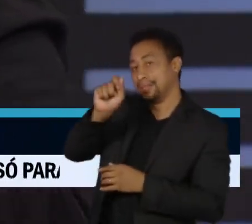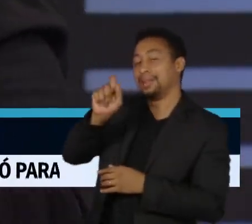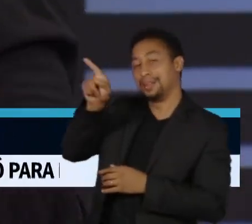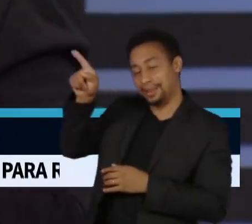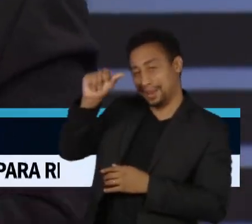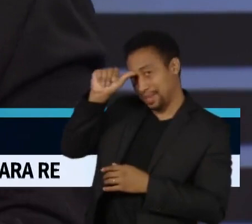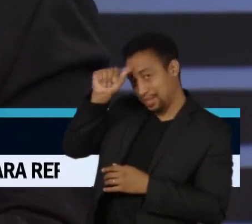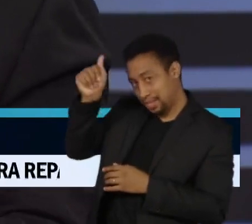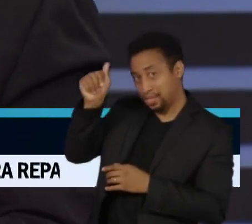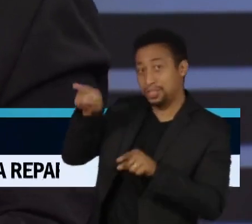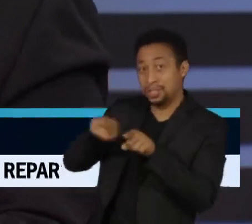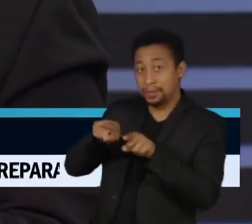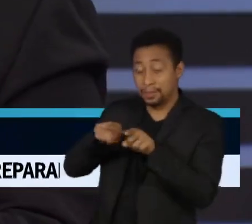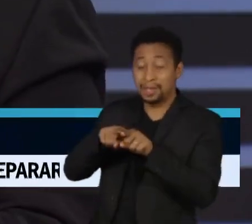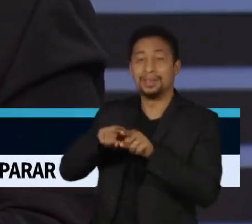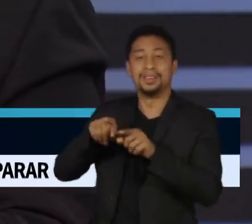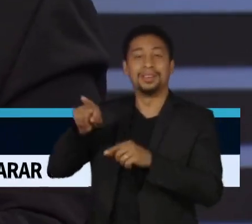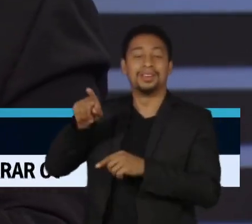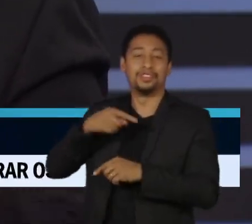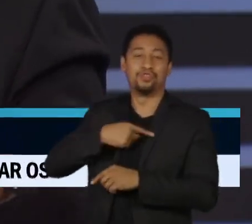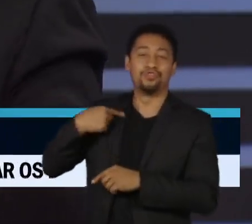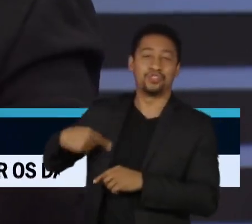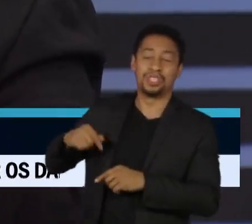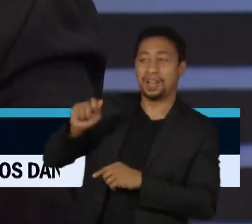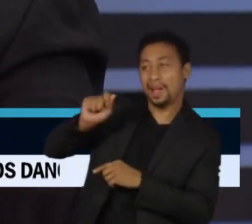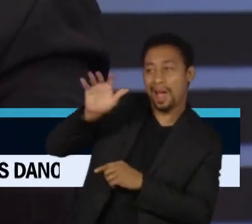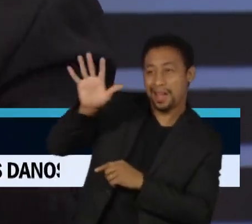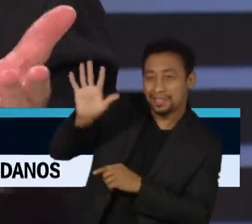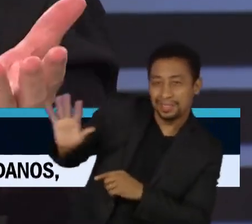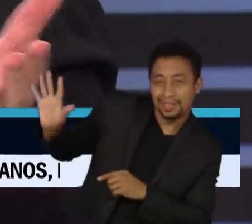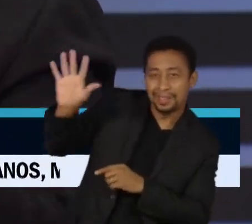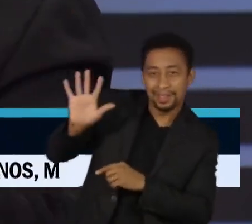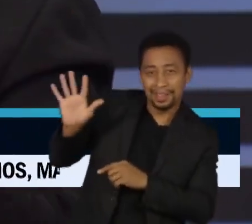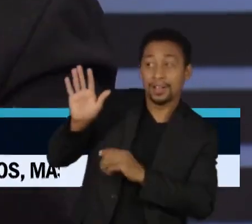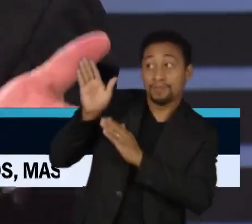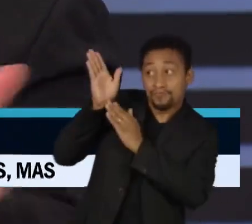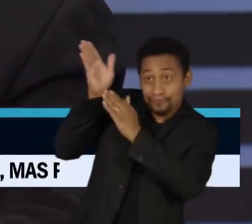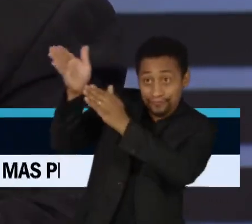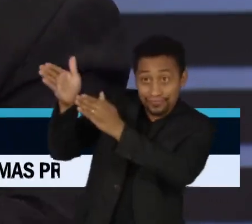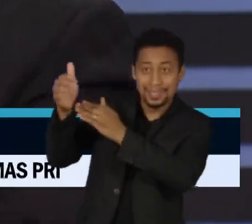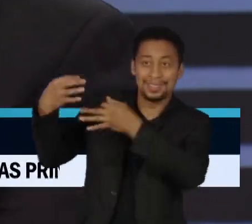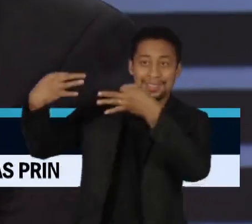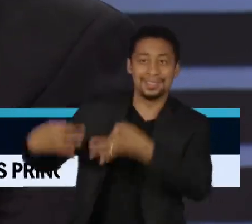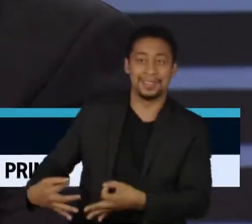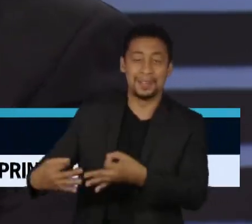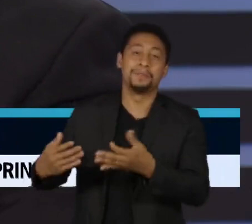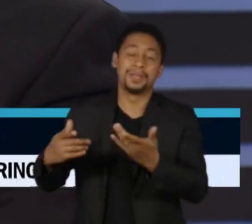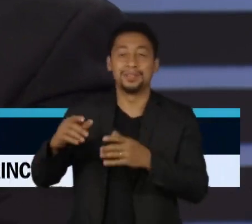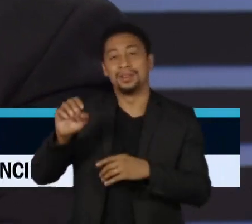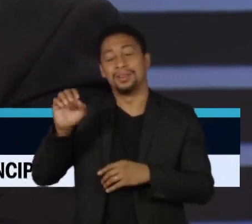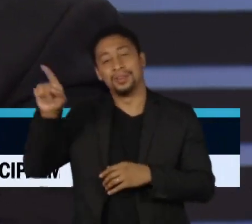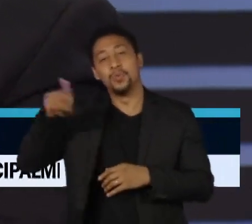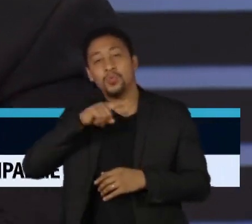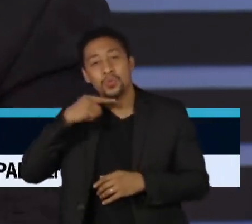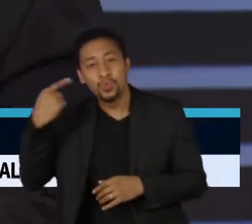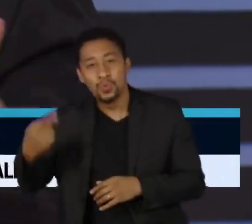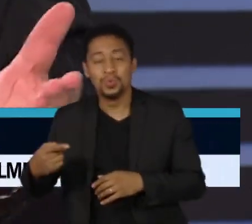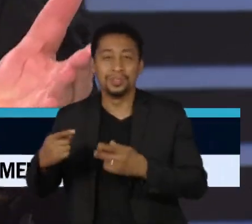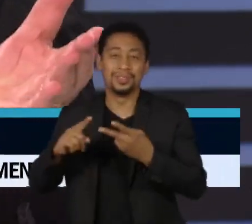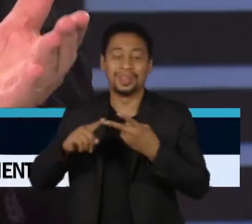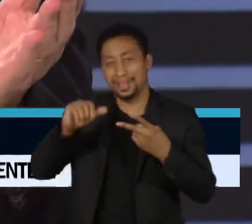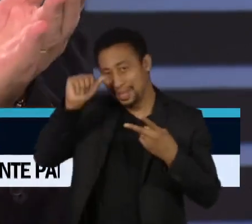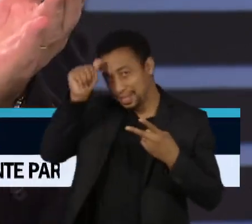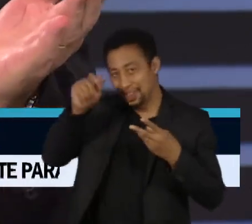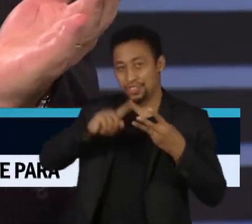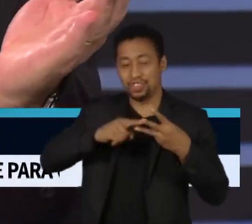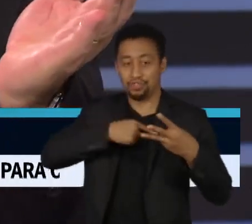da Rússia é também daquela área, daquela região. E no que são os BRICS, né, Brasil, Rússia, Índia, China e África do Sul,